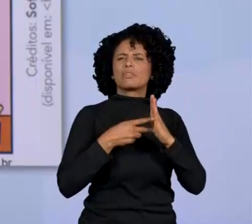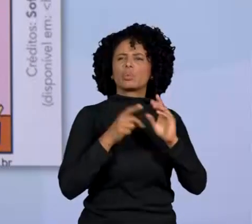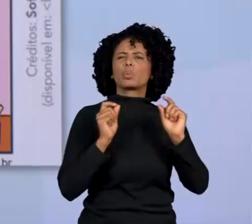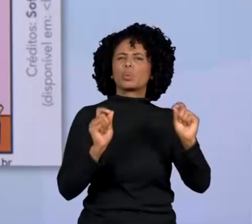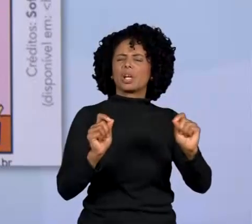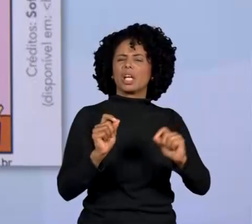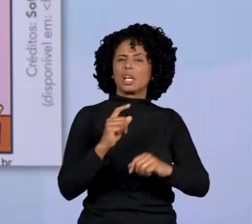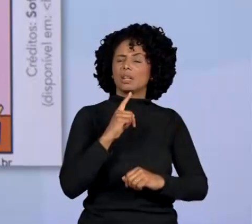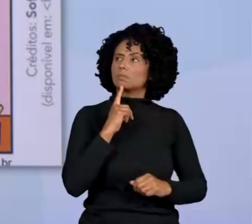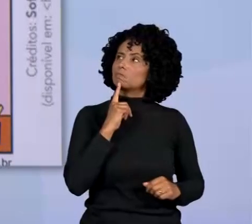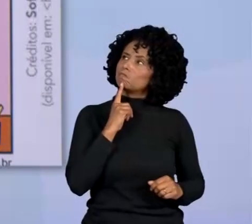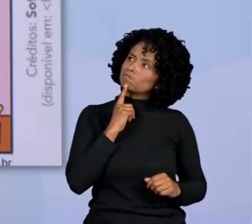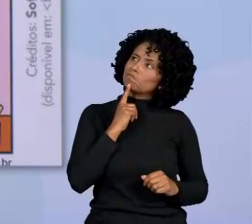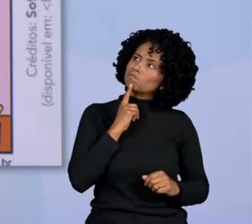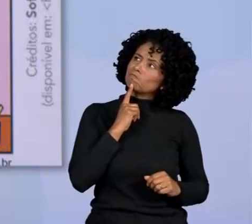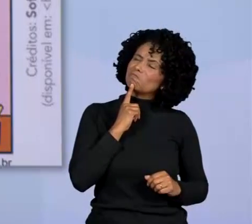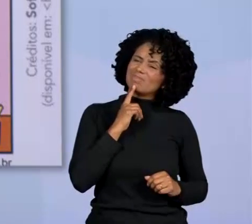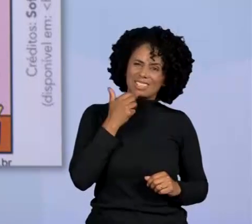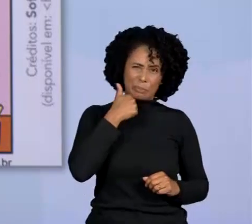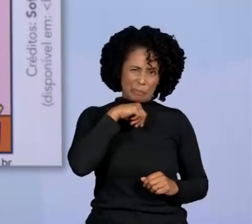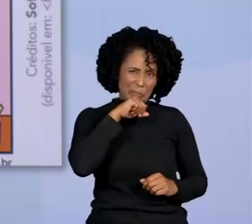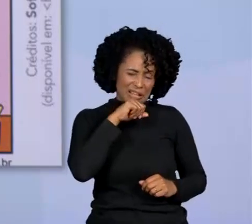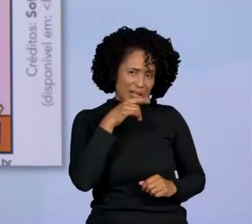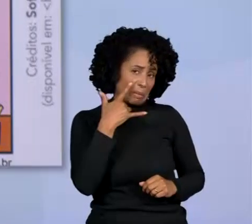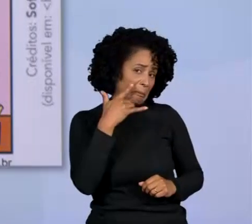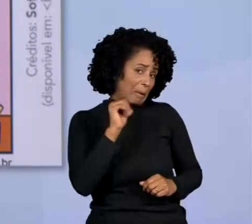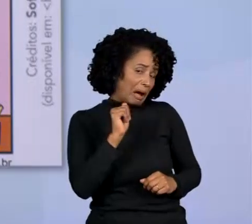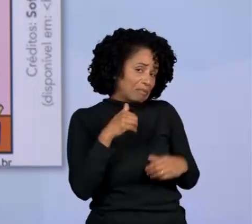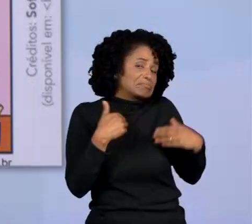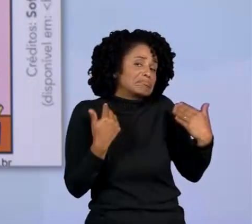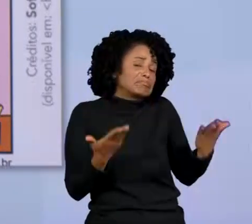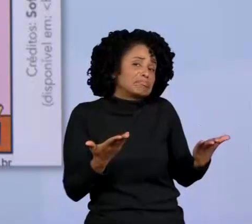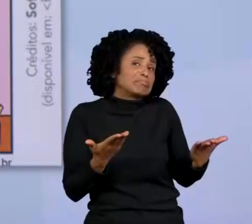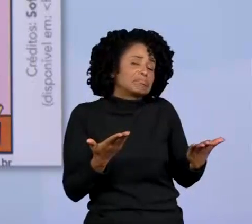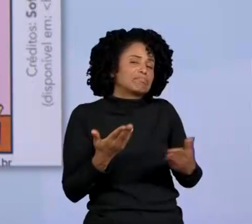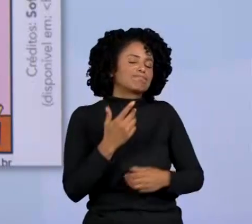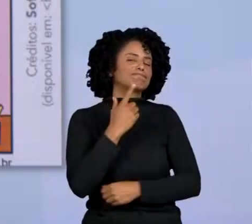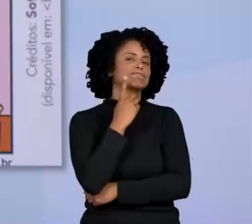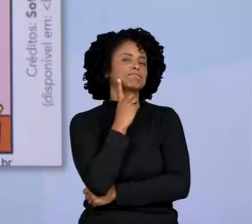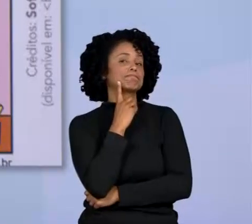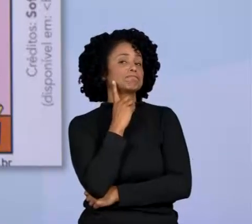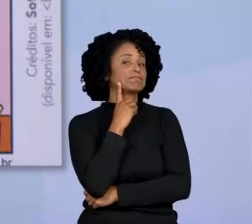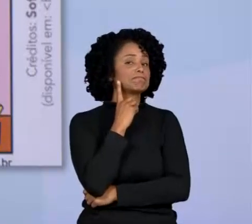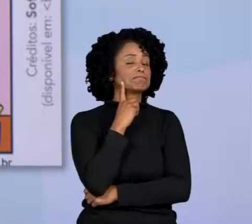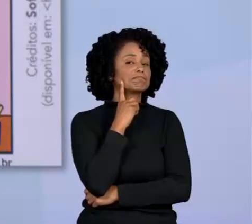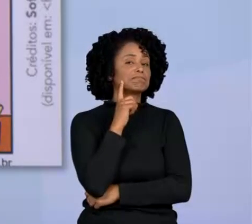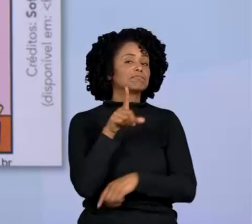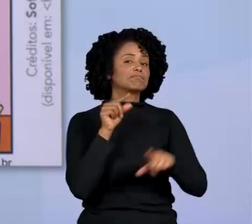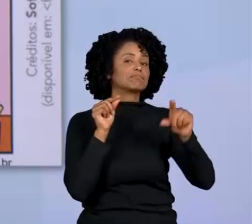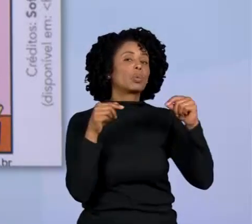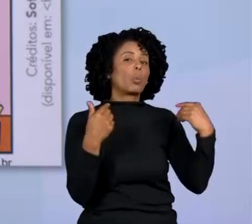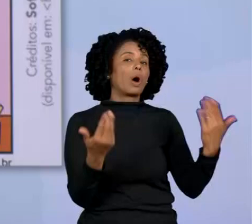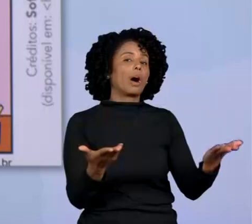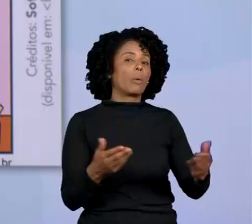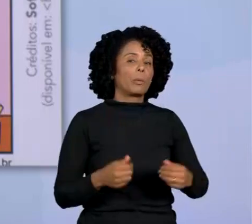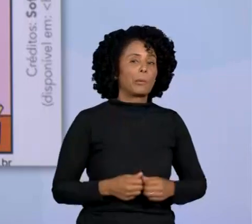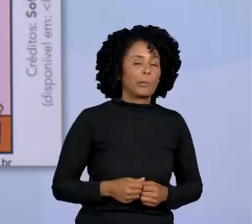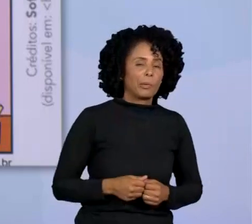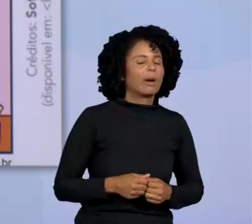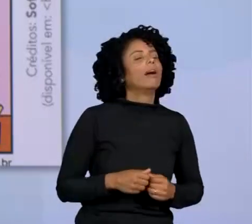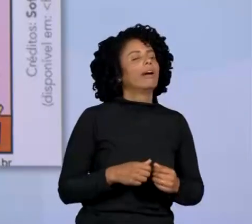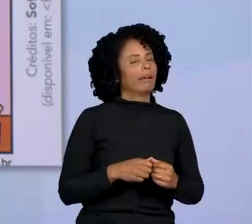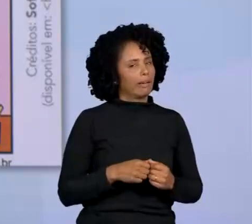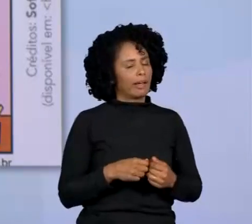super-herói? A mãe? Ao pai? Ela está perguntando por irmão. Então, nós temos aí uma boa